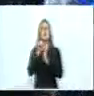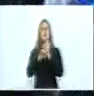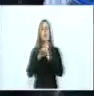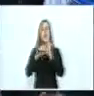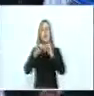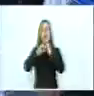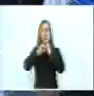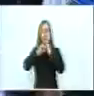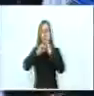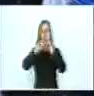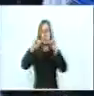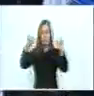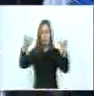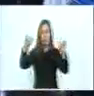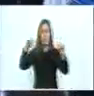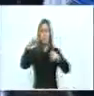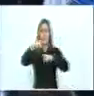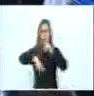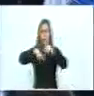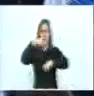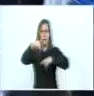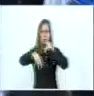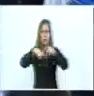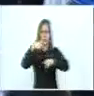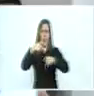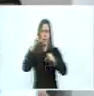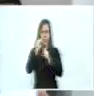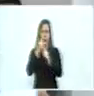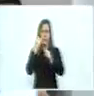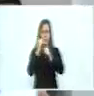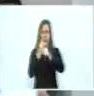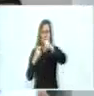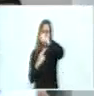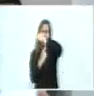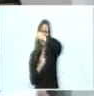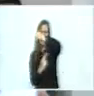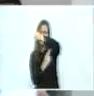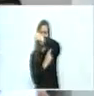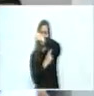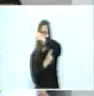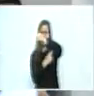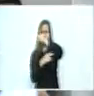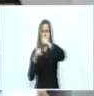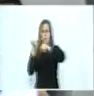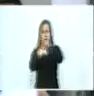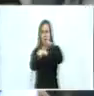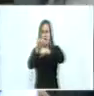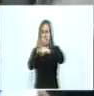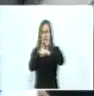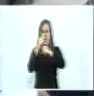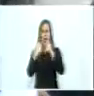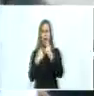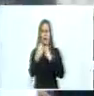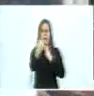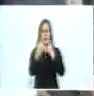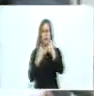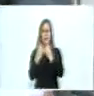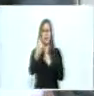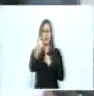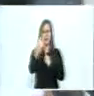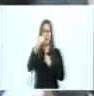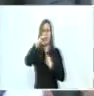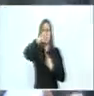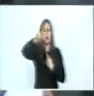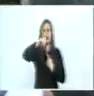pública para a construção de uma ponte em tubo metálico corrugado na Avenida Jacó Lopes de Castro, bairro